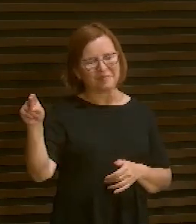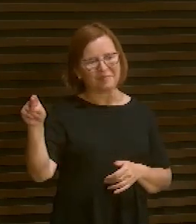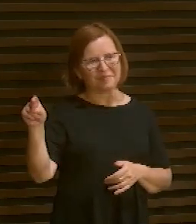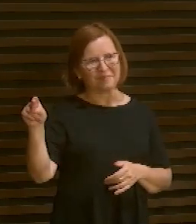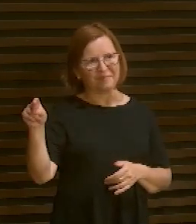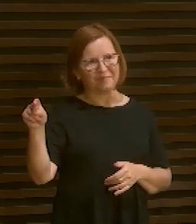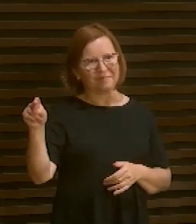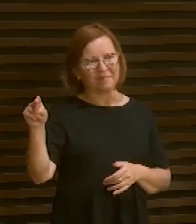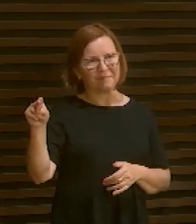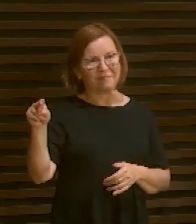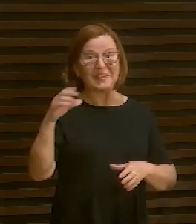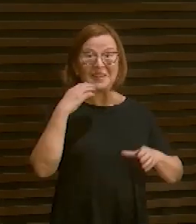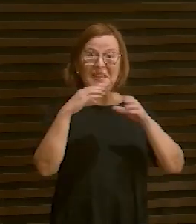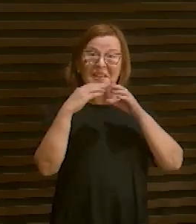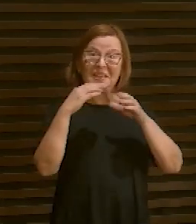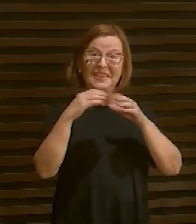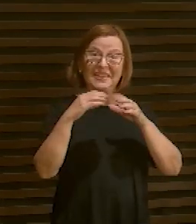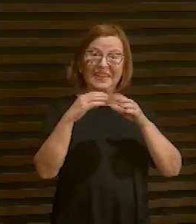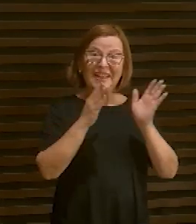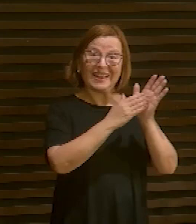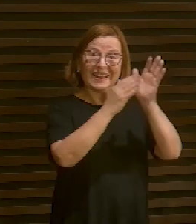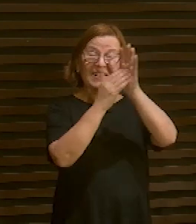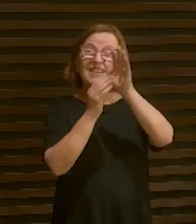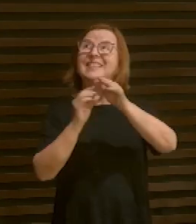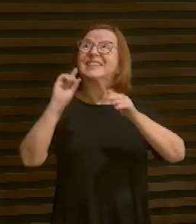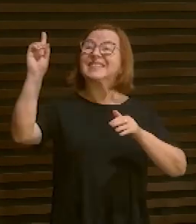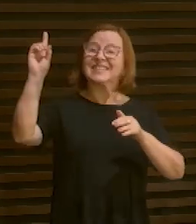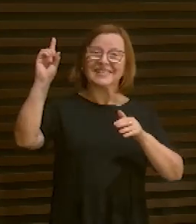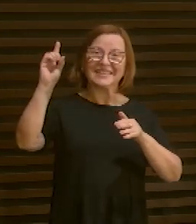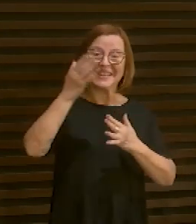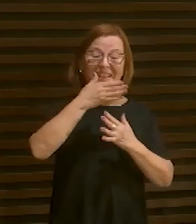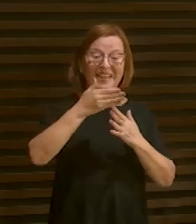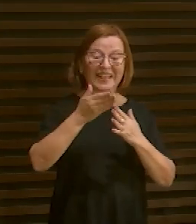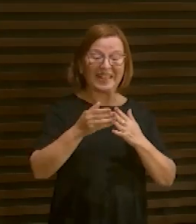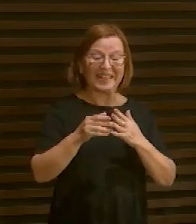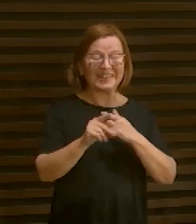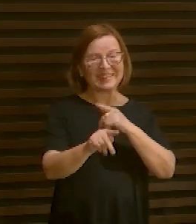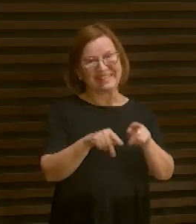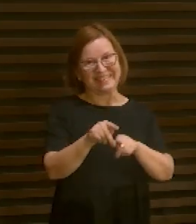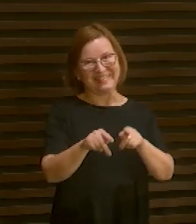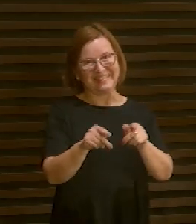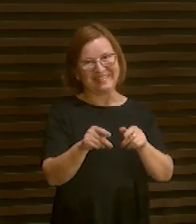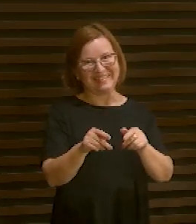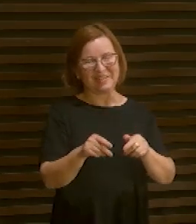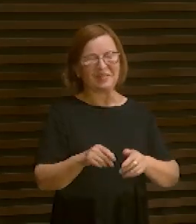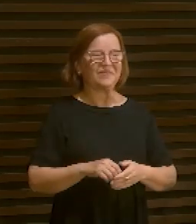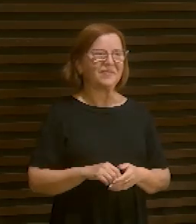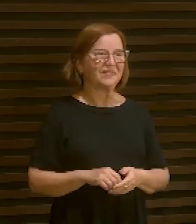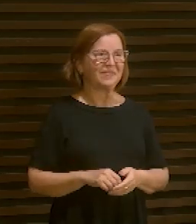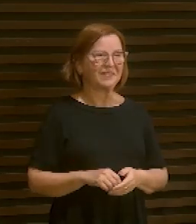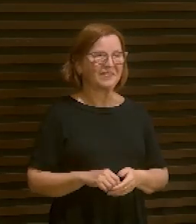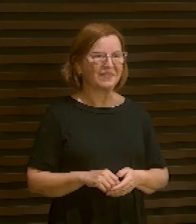nome e cantar-te-ei louvores no meio da congregação. Ai, ai,